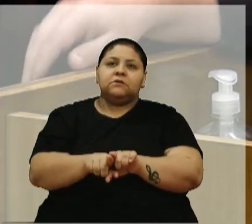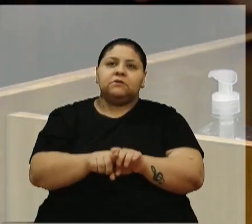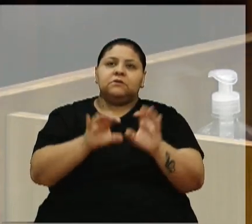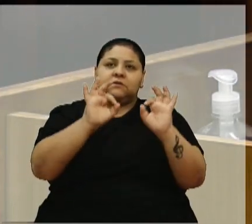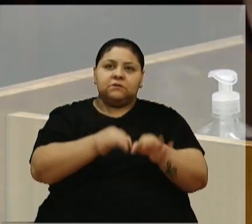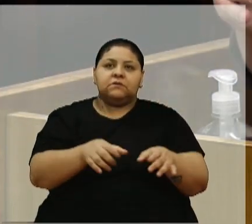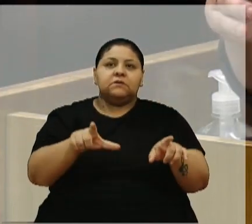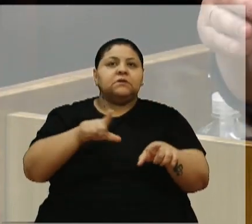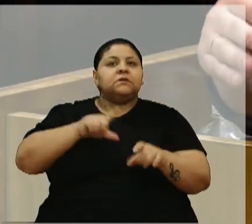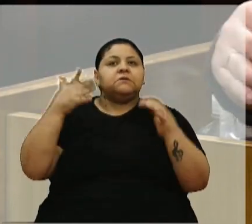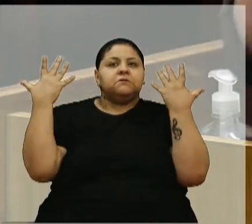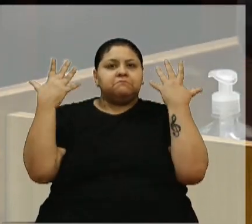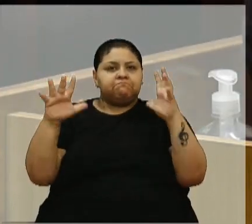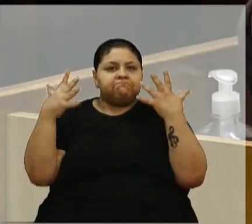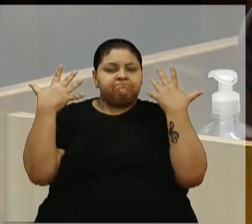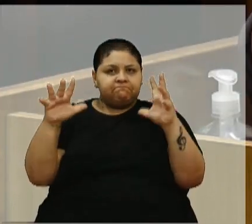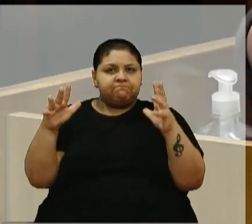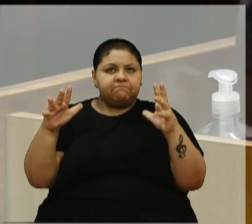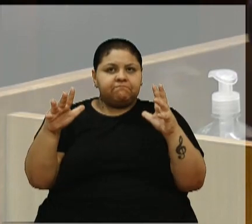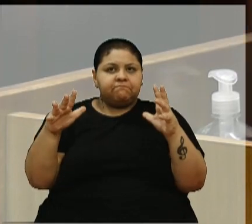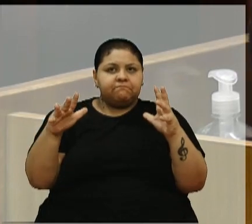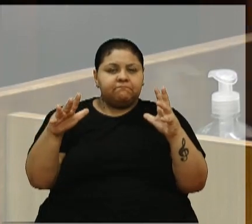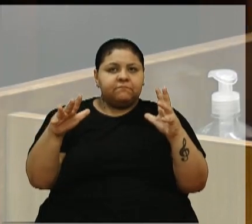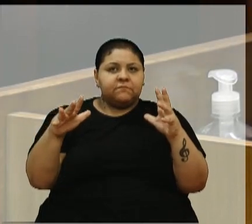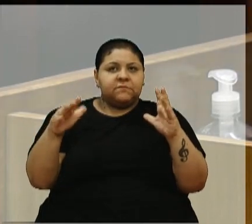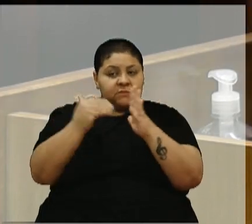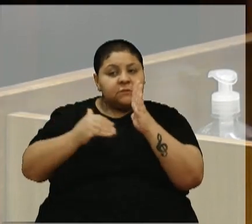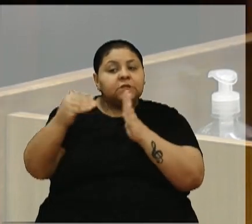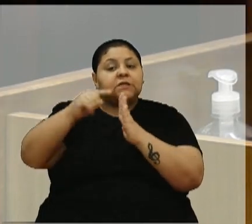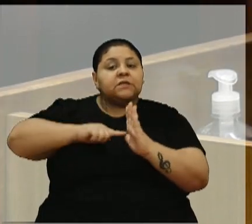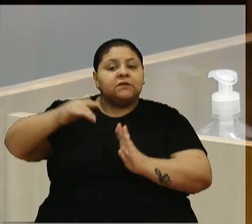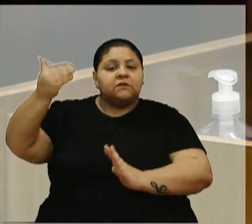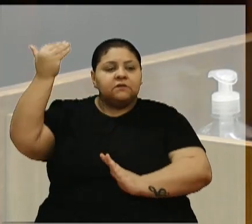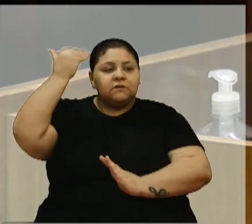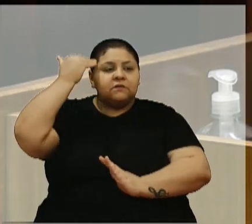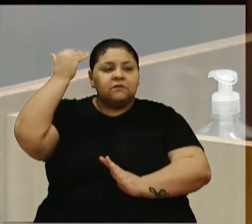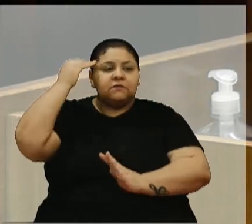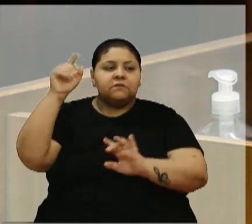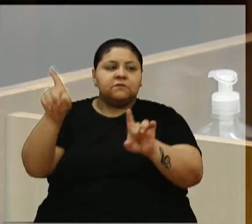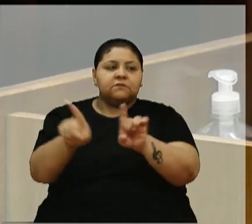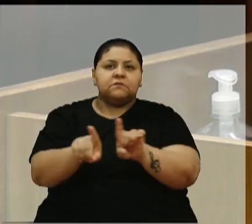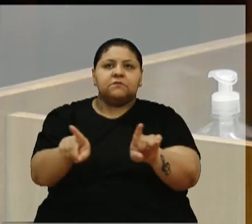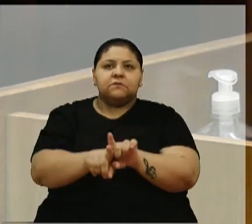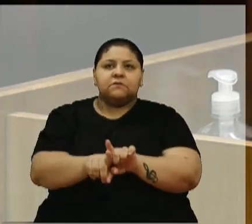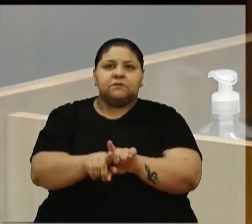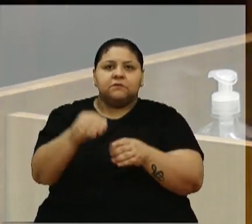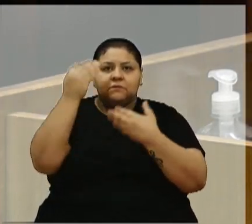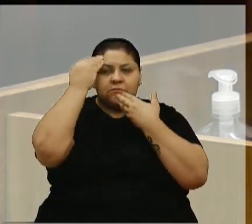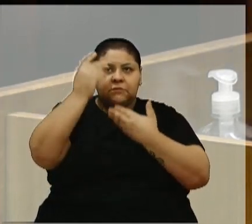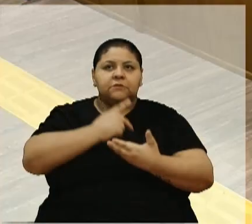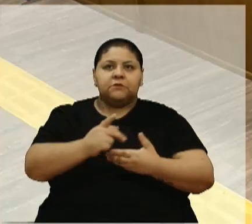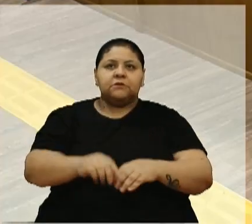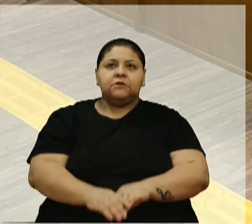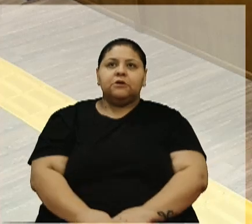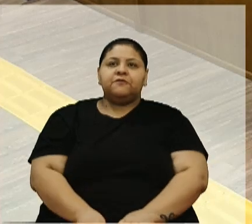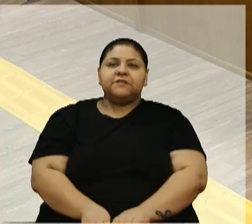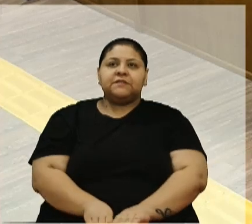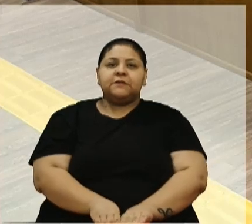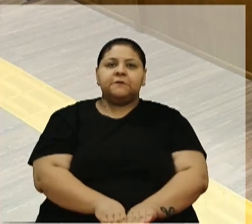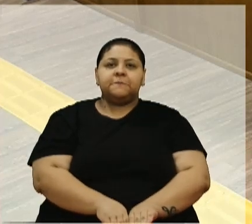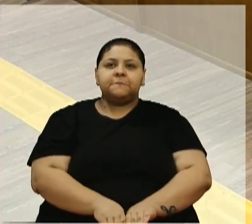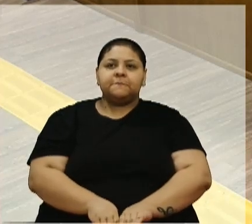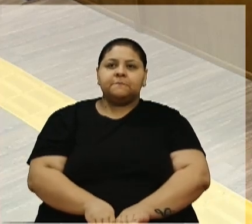tem que aplaudir, tem que ser desta forma. Acima de tudo, a gente tem que saber que o nosso trabalho tem que ser imparcial. Obrigado, senhor presidente.